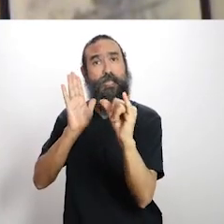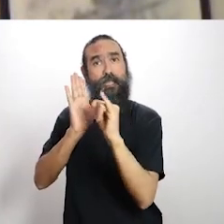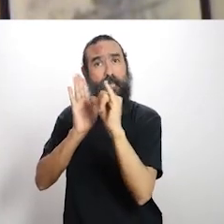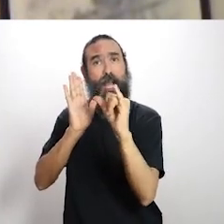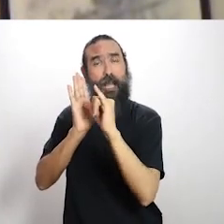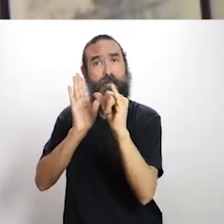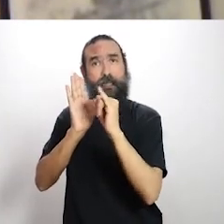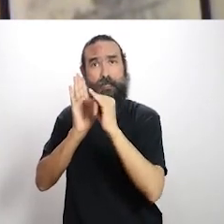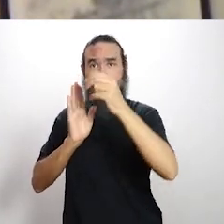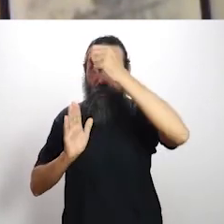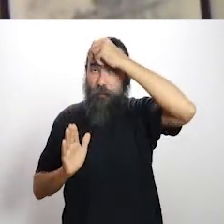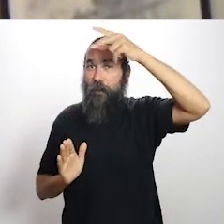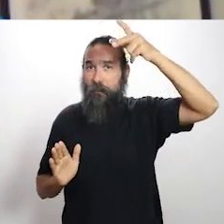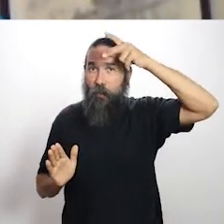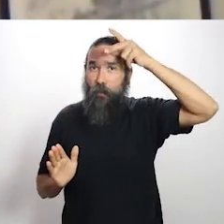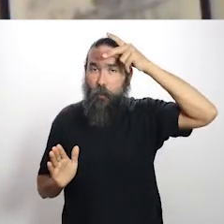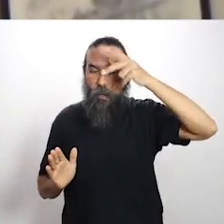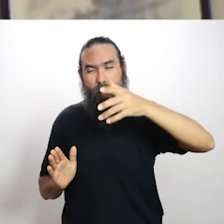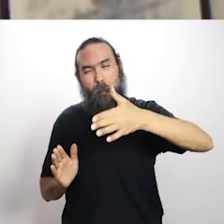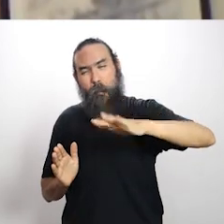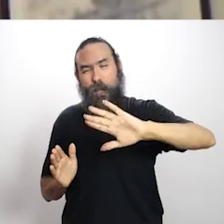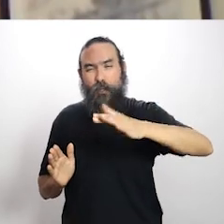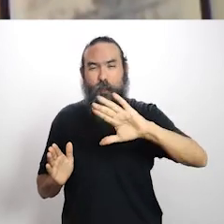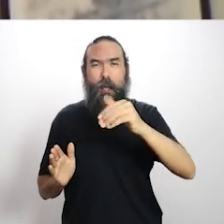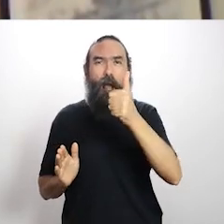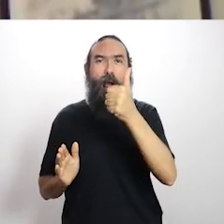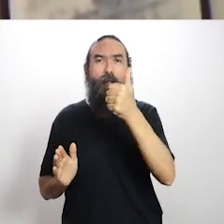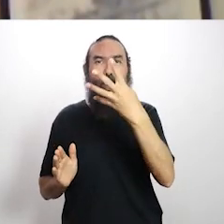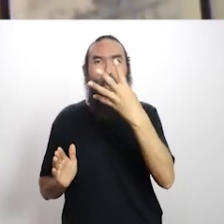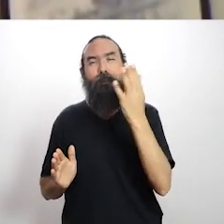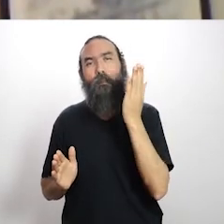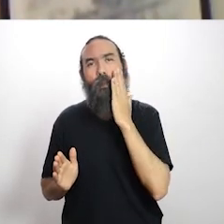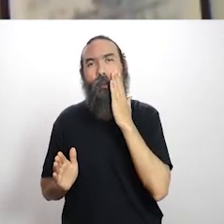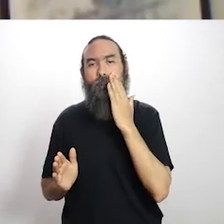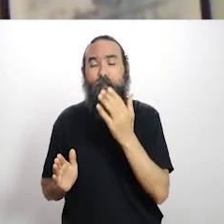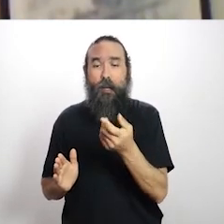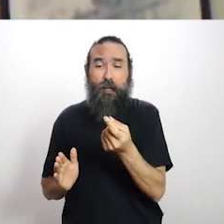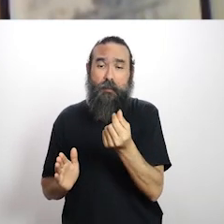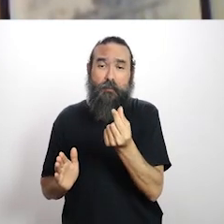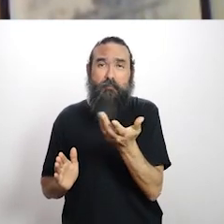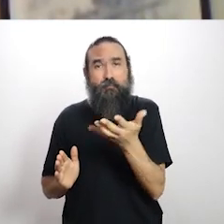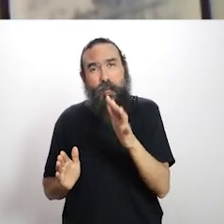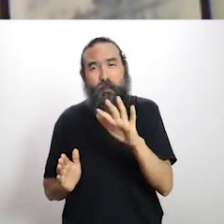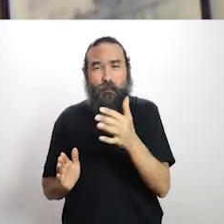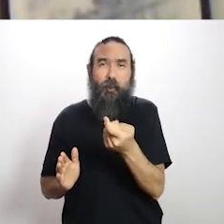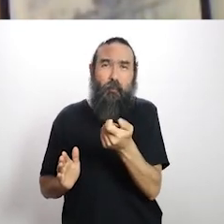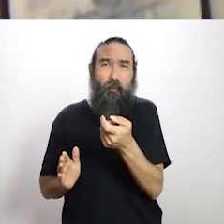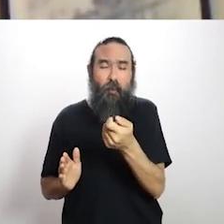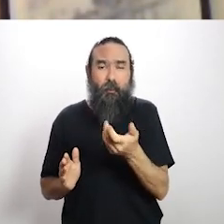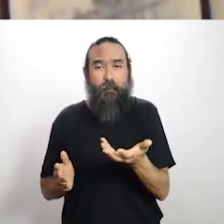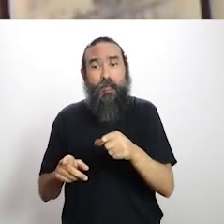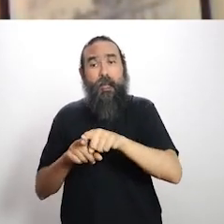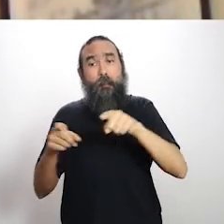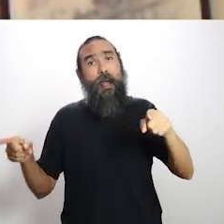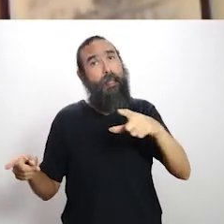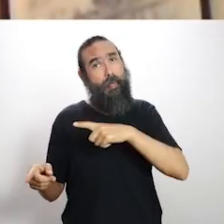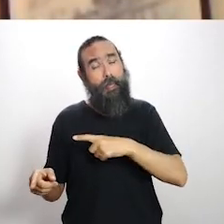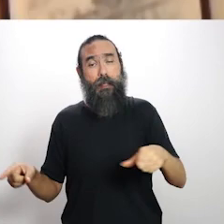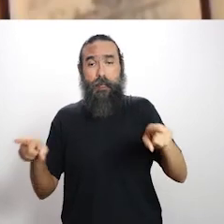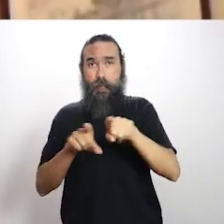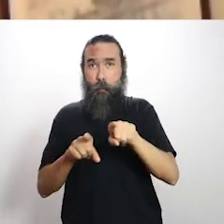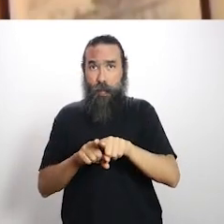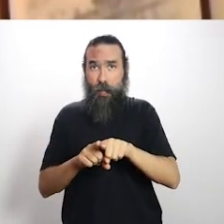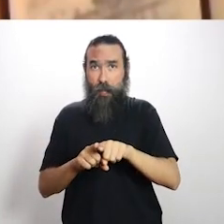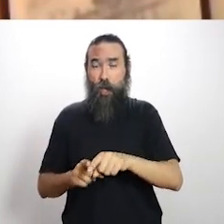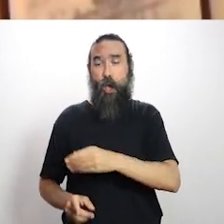estados no acerto que fizeram assim que está caminhando para acontecer que é de deixar